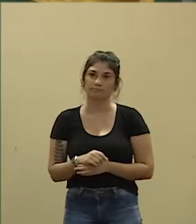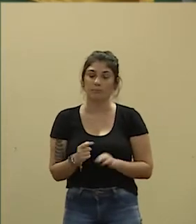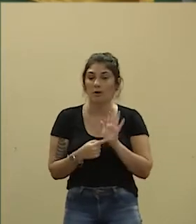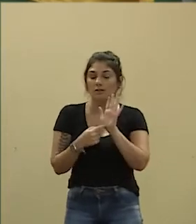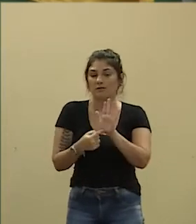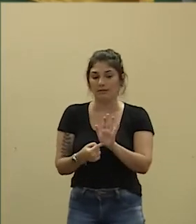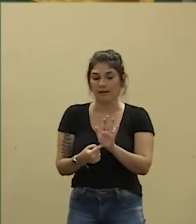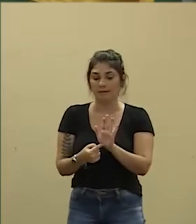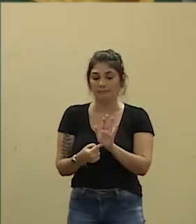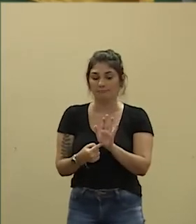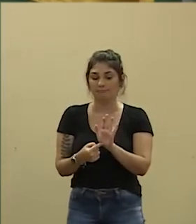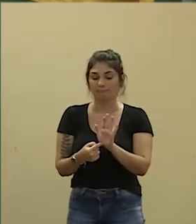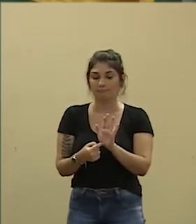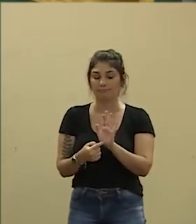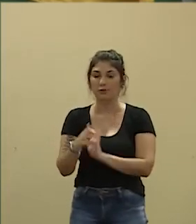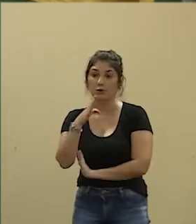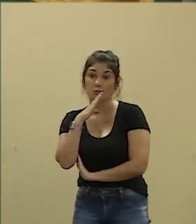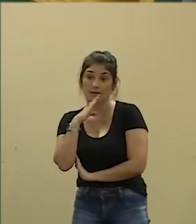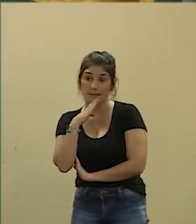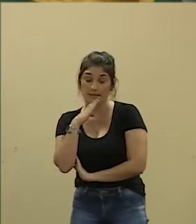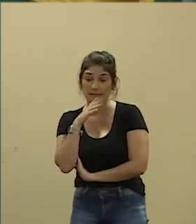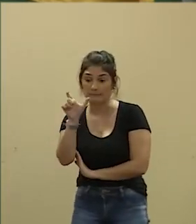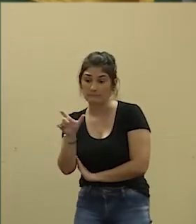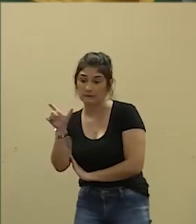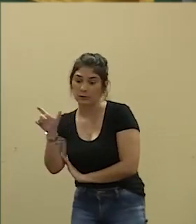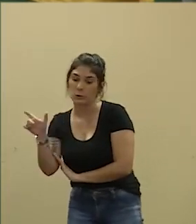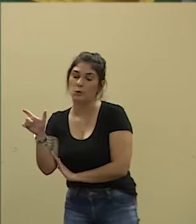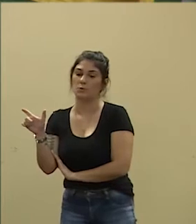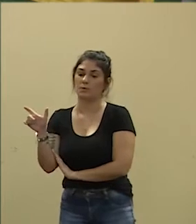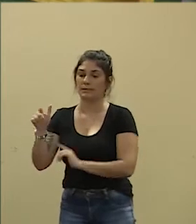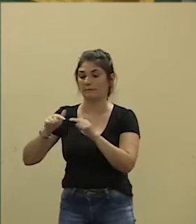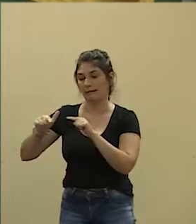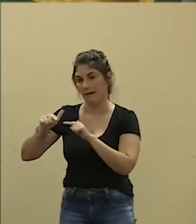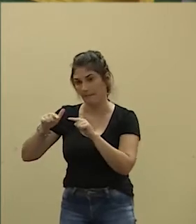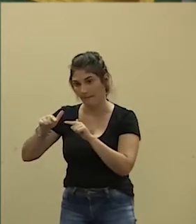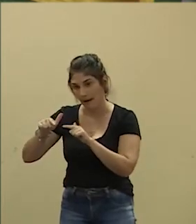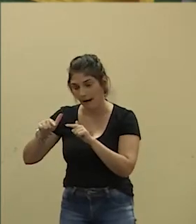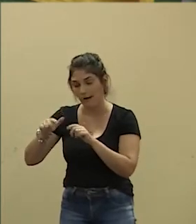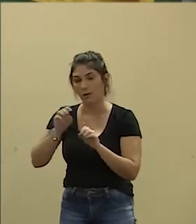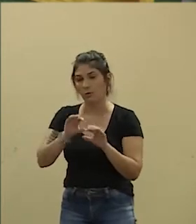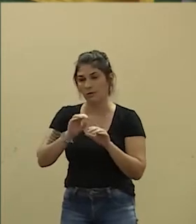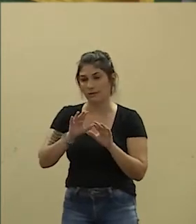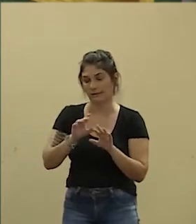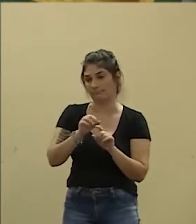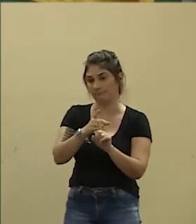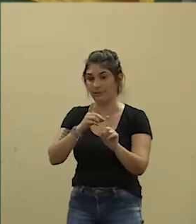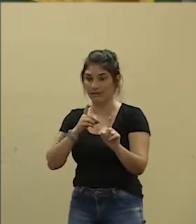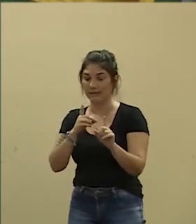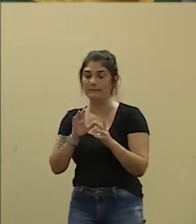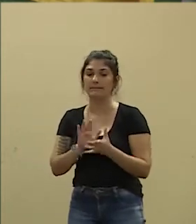é trabalho está relacionado com a educação a distância ead a gente enfrenta um certo preconceito da sociedade